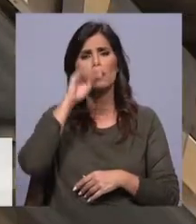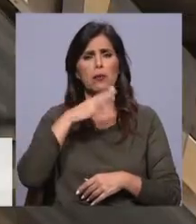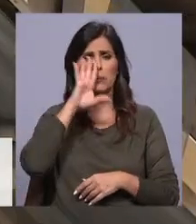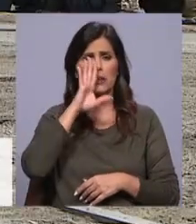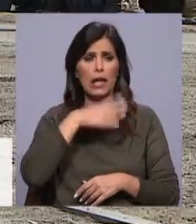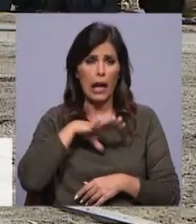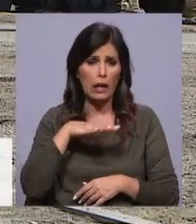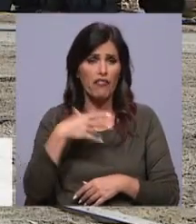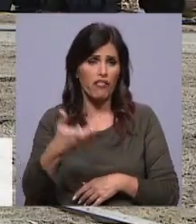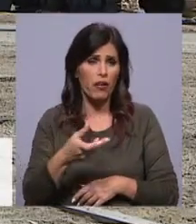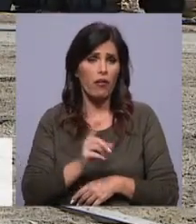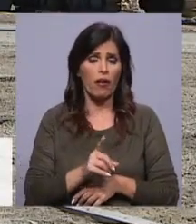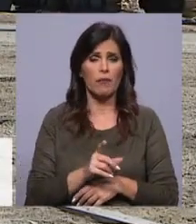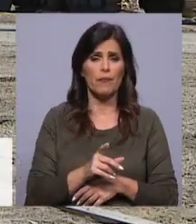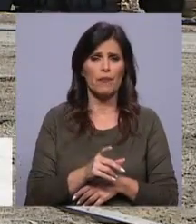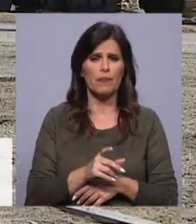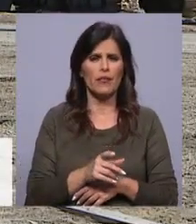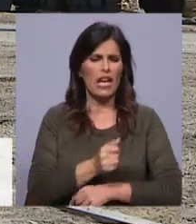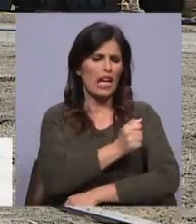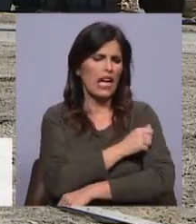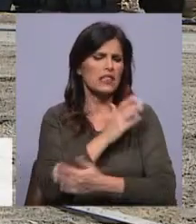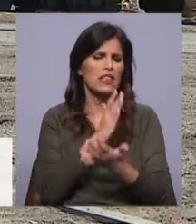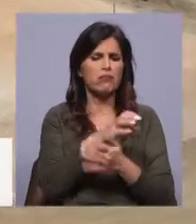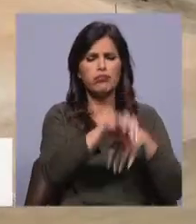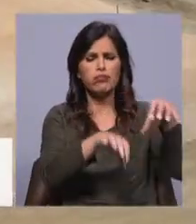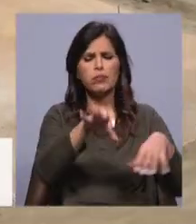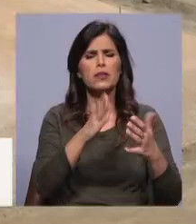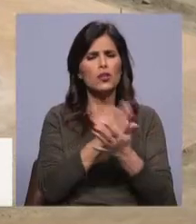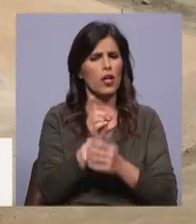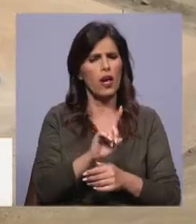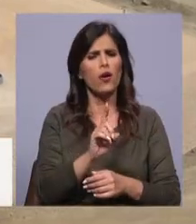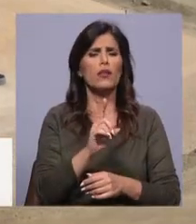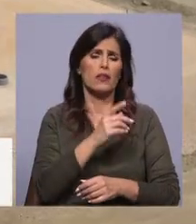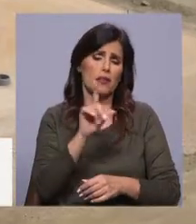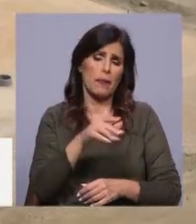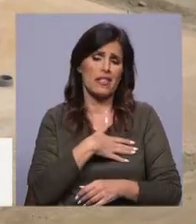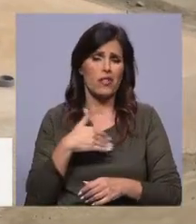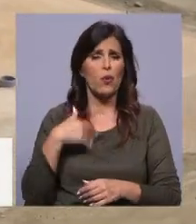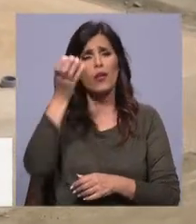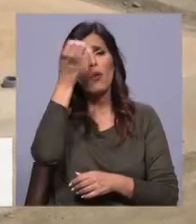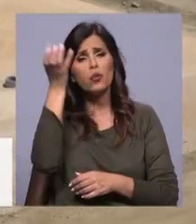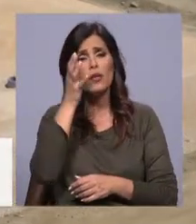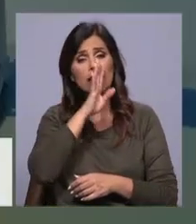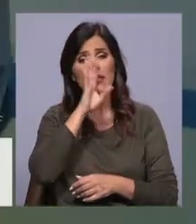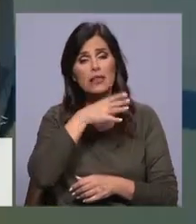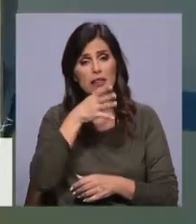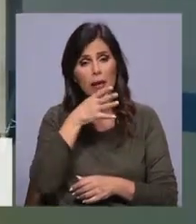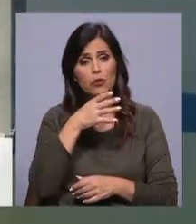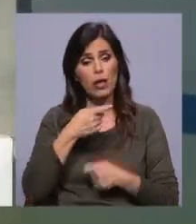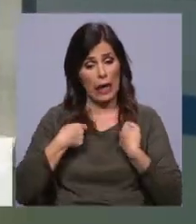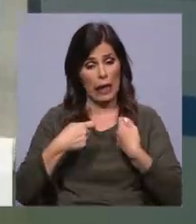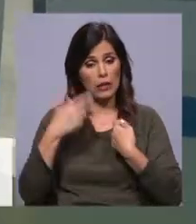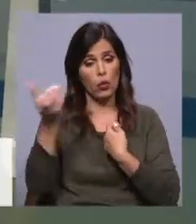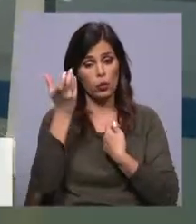queríamos ou não nós não não só na habitação na saúde mas mesmo na cultura se disseram-nos que estes senhores iam ser gastos na cultura